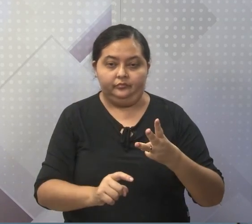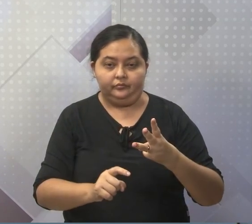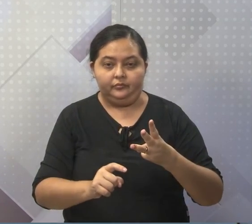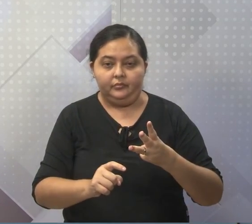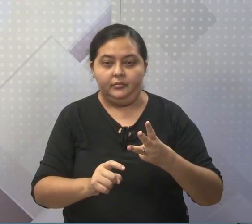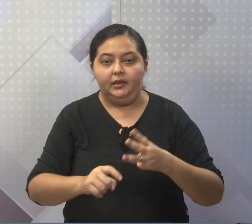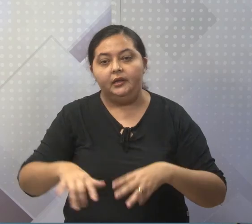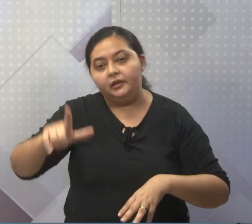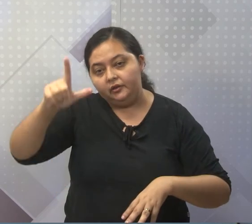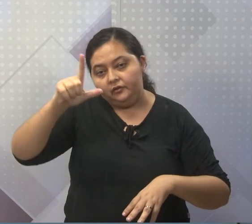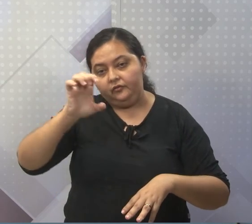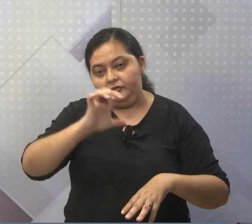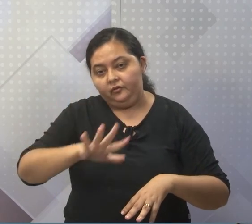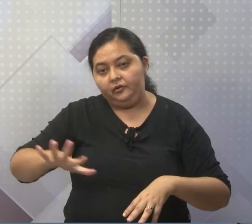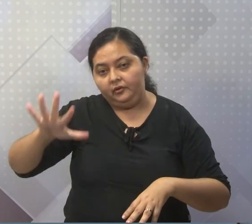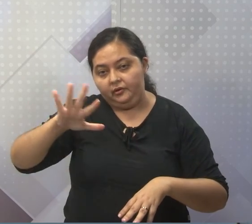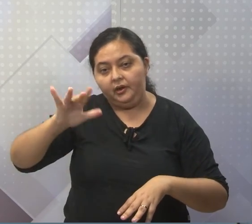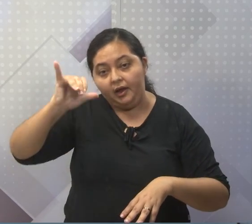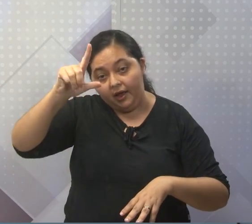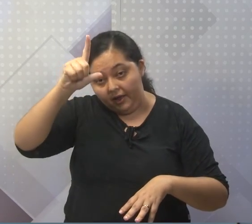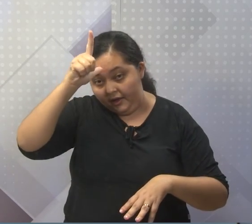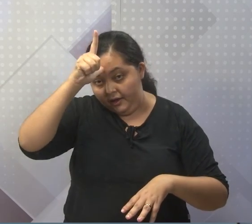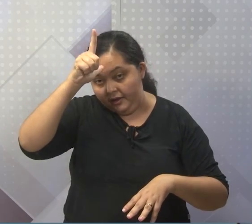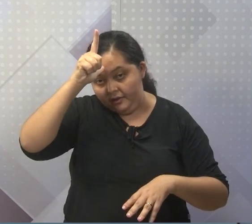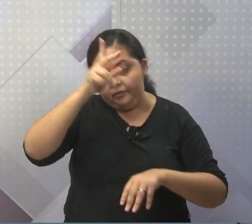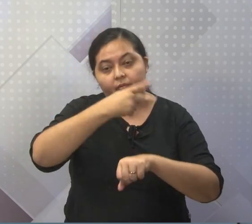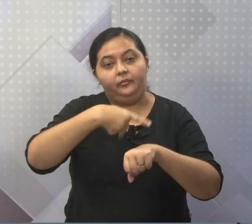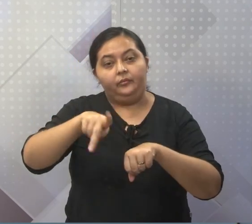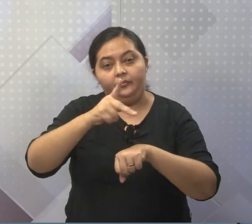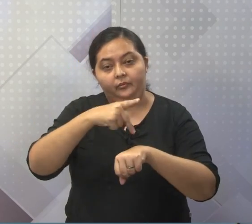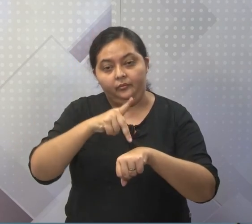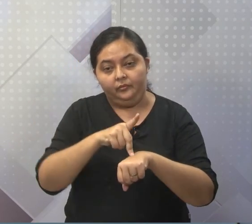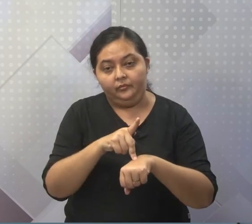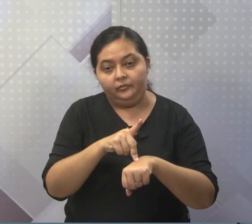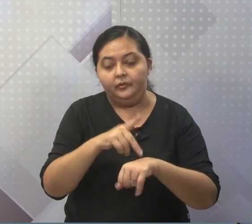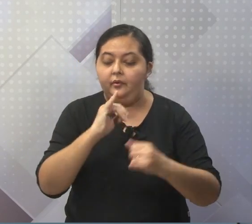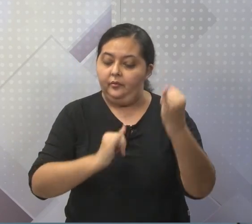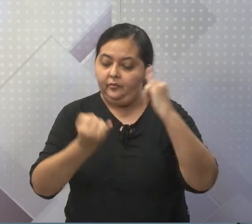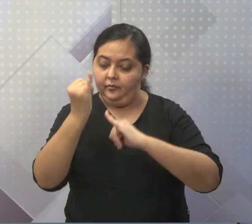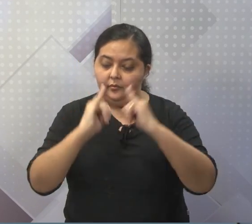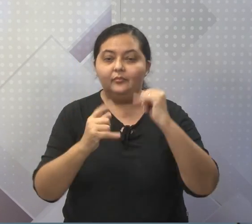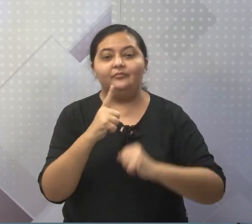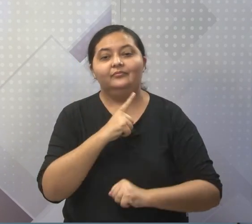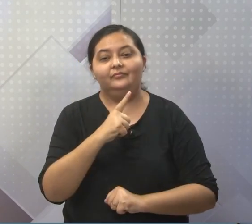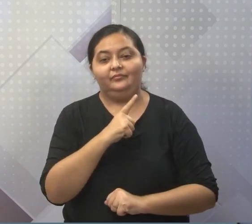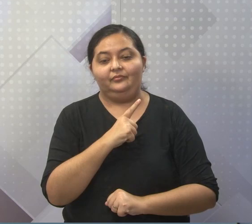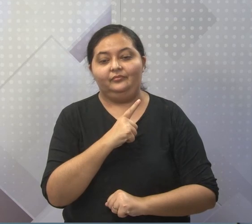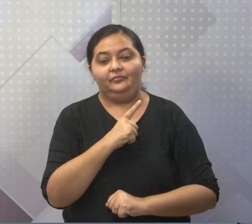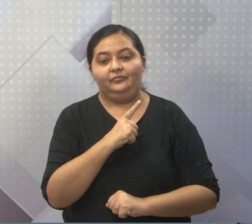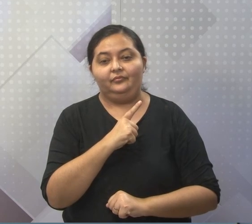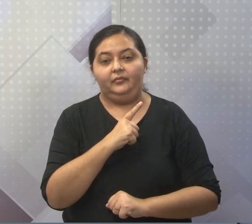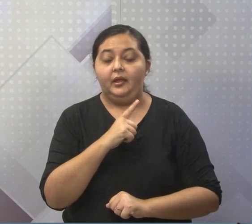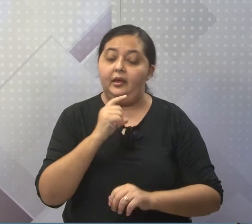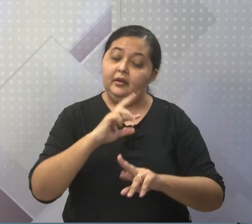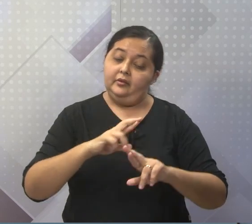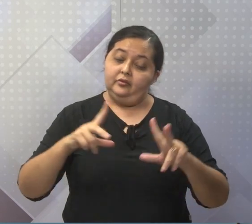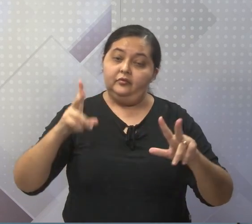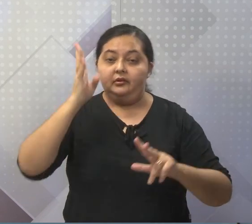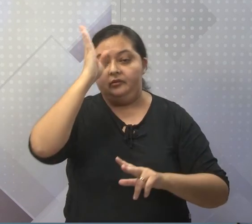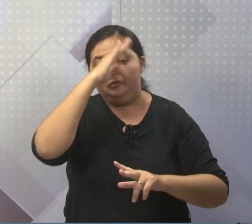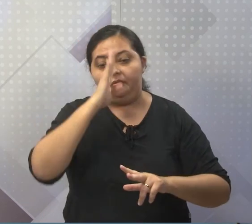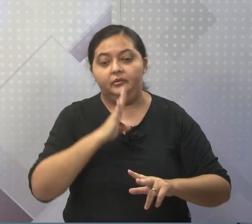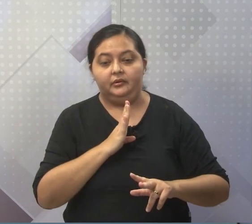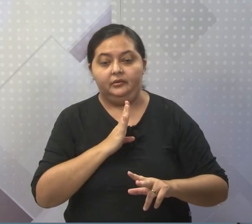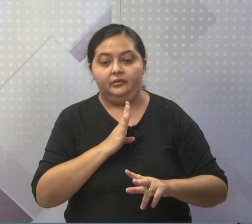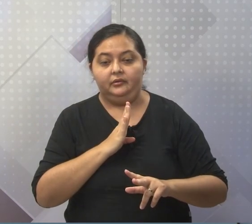você pegar o mapa como esse da Alemanha para também todo o país tem uma área industrializada diferente aqui do Brasil